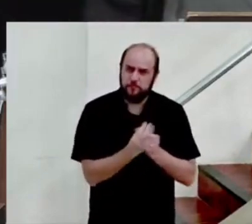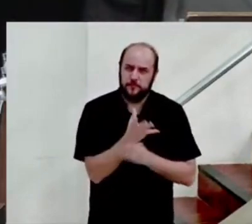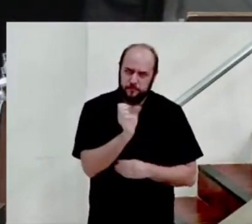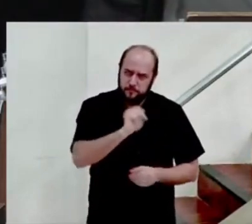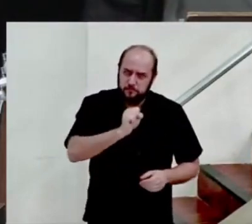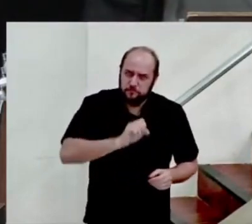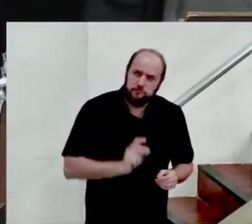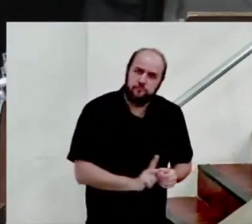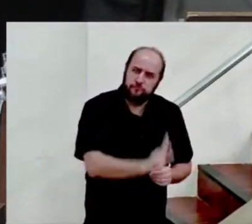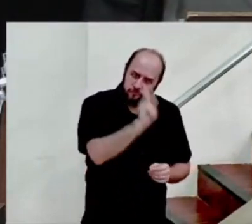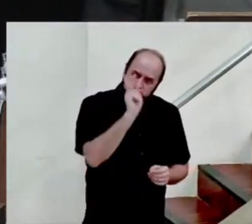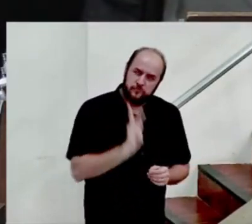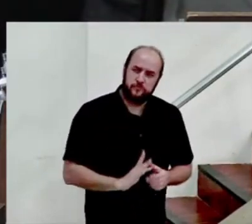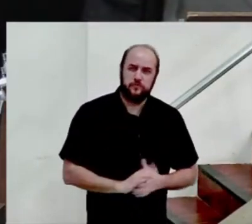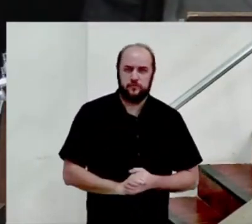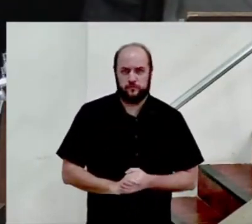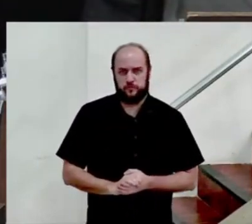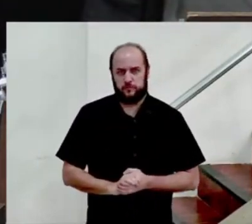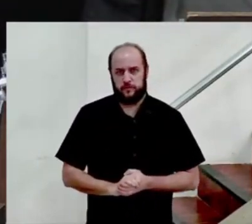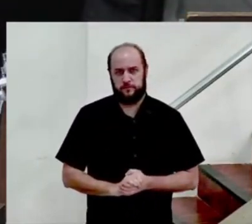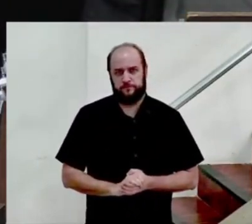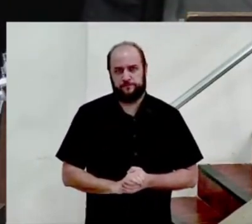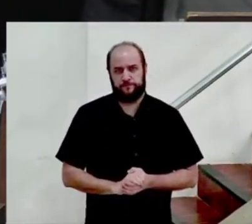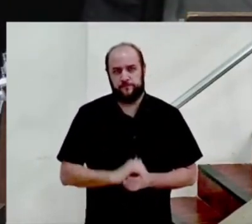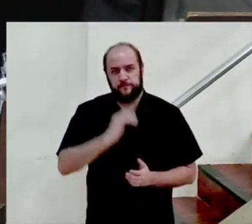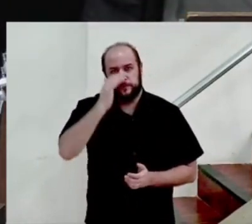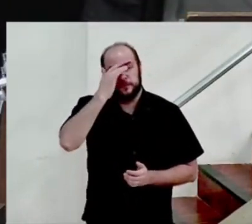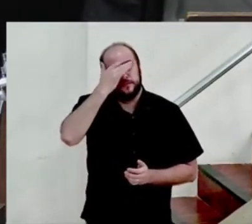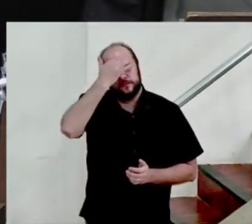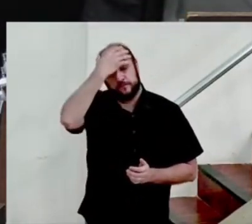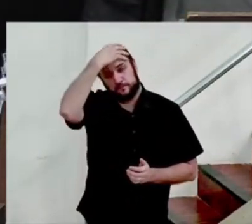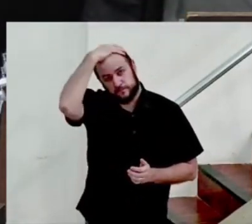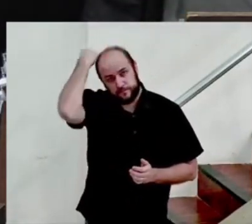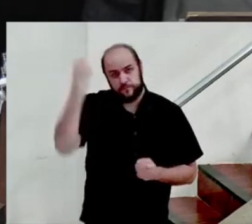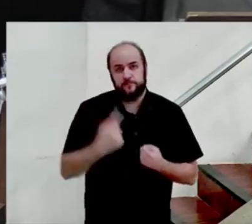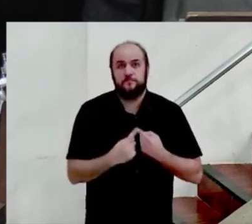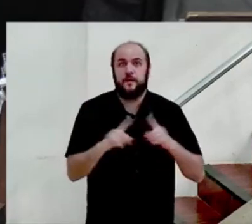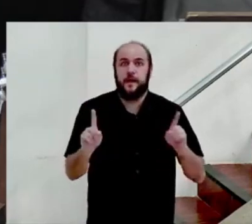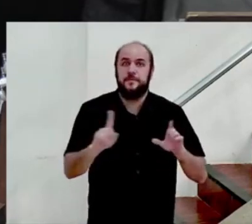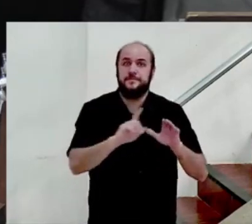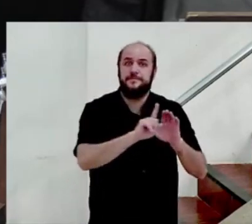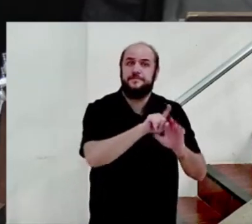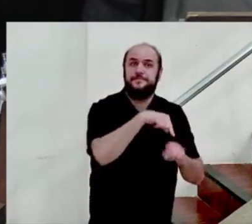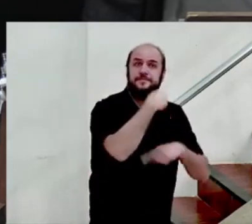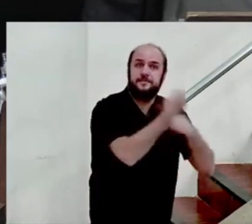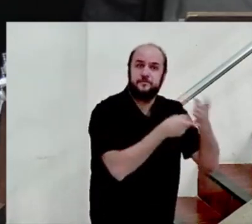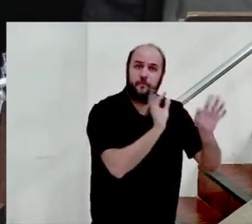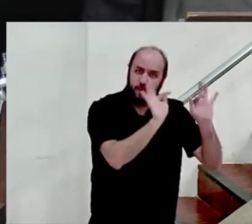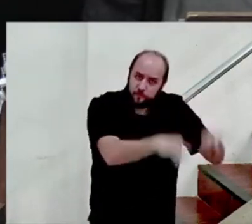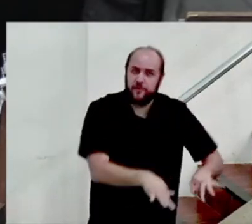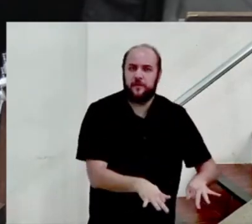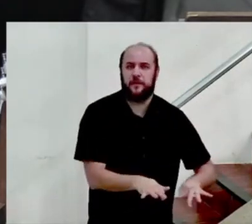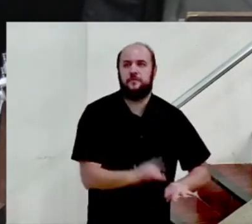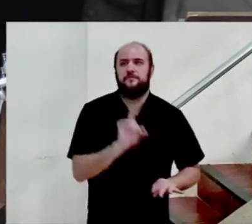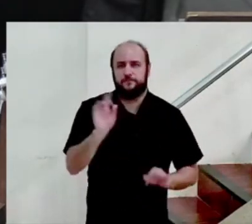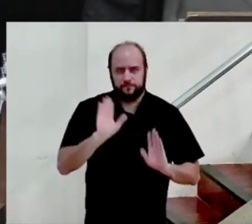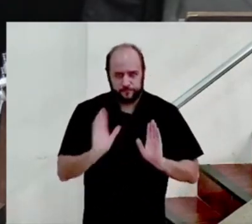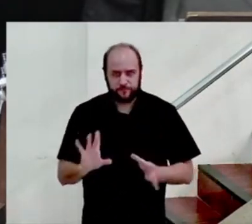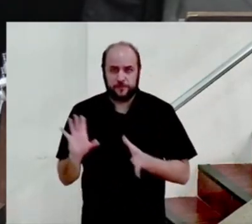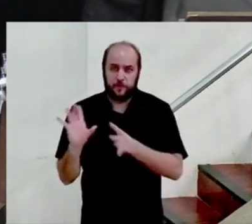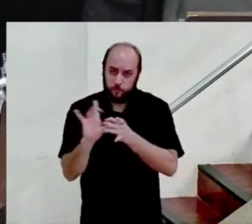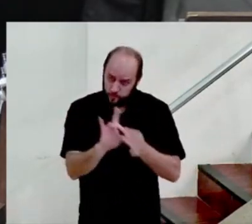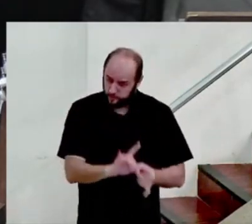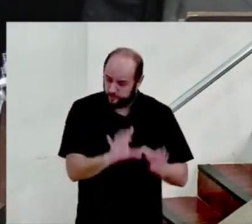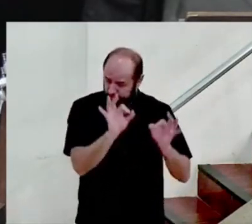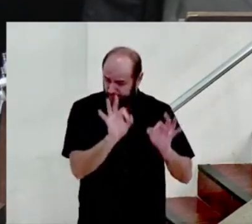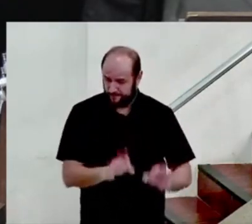dos vegetais que levavam para dentro da arca. Mas quando saíssem, o Senhor já estava providenciando o contexto adequado para